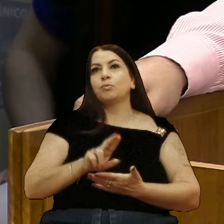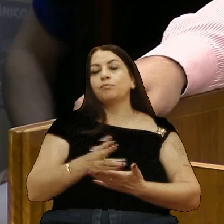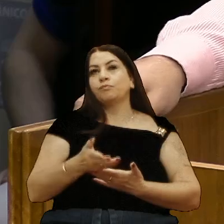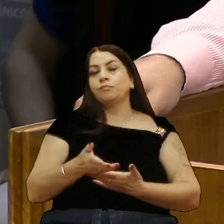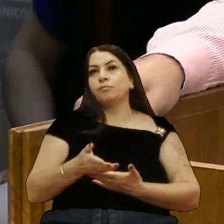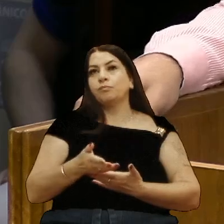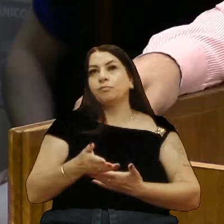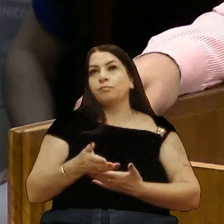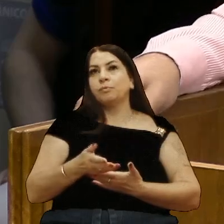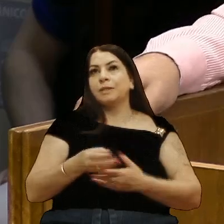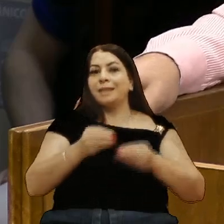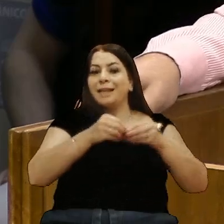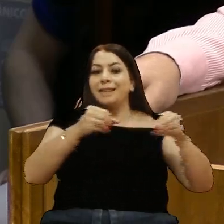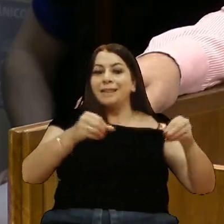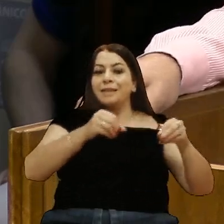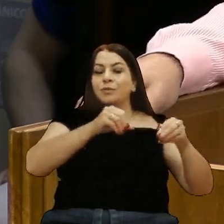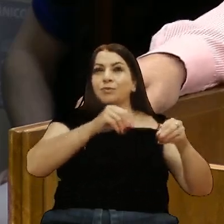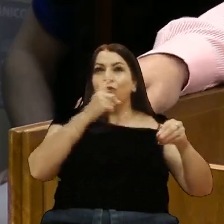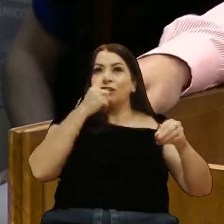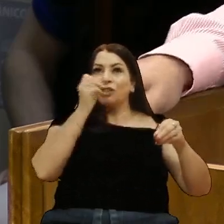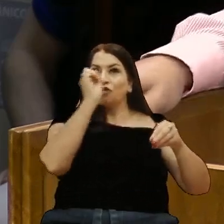do aterro sanitário,